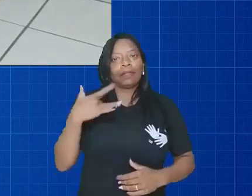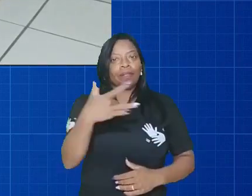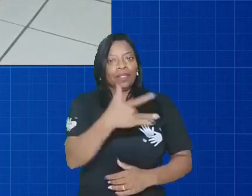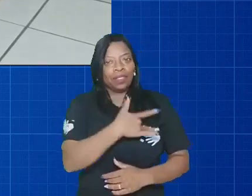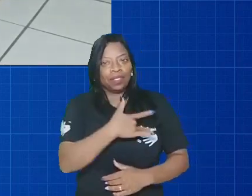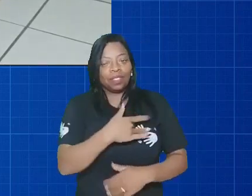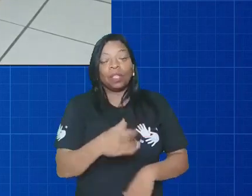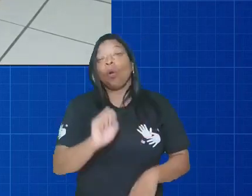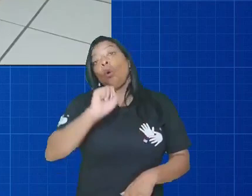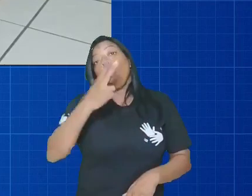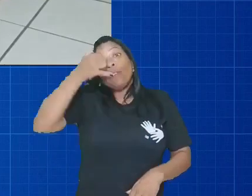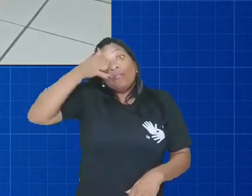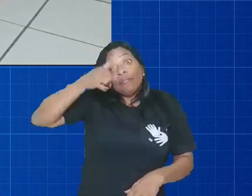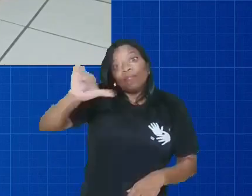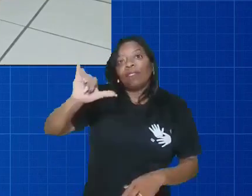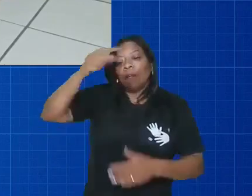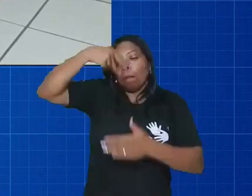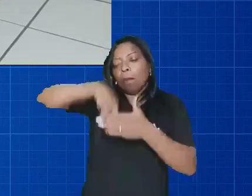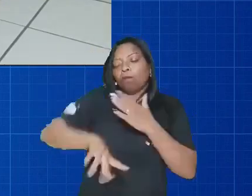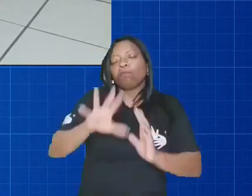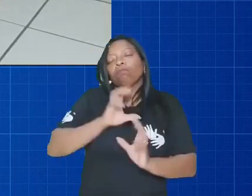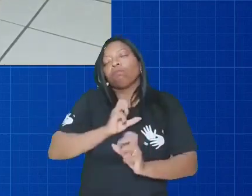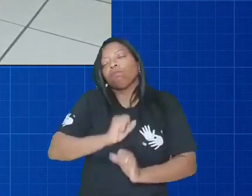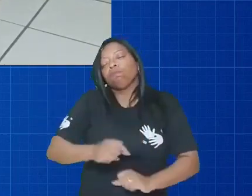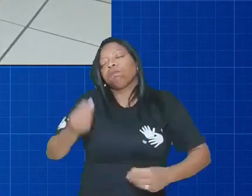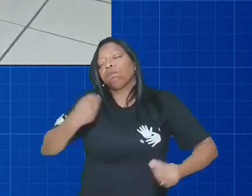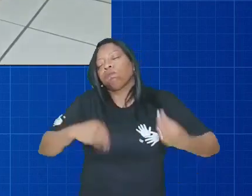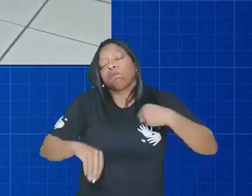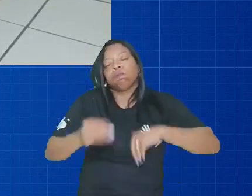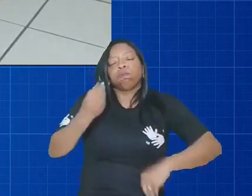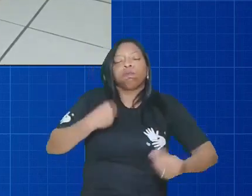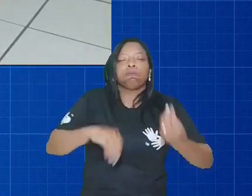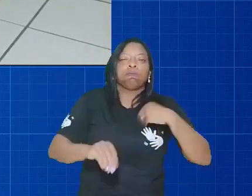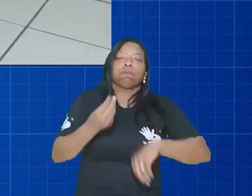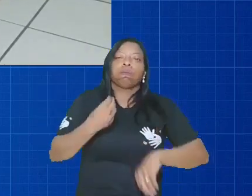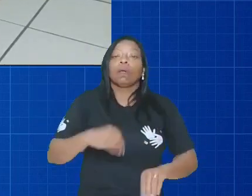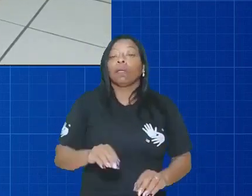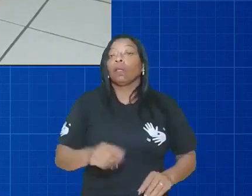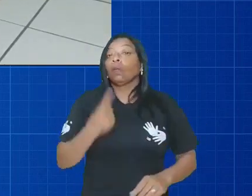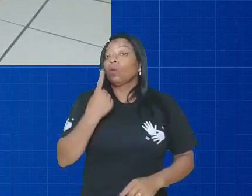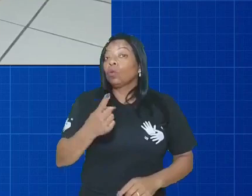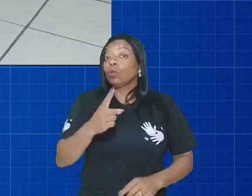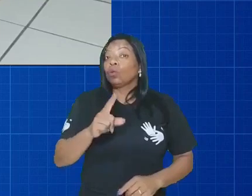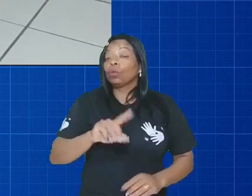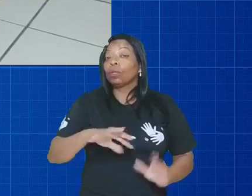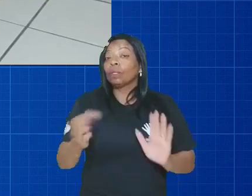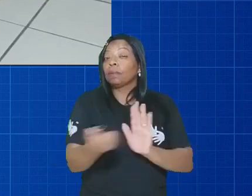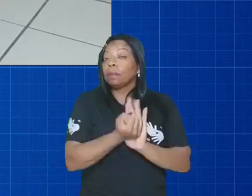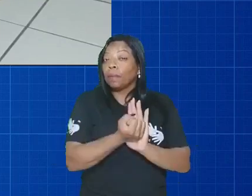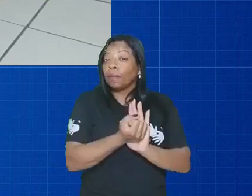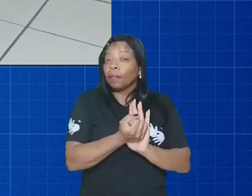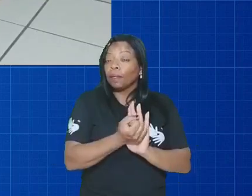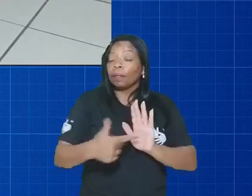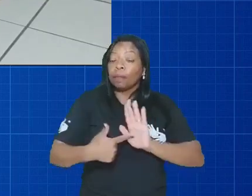não chegue. Então, um grande sinal é a questão do se cortar. Então, na escola a gente tem encontrado muito